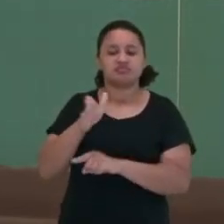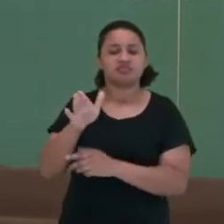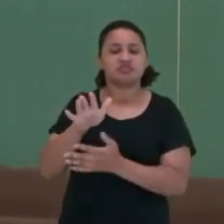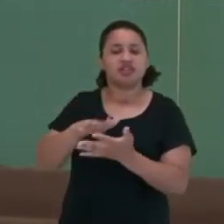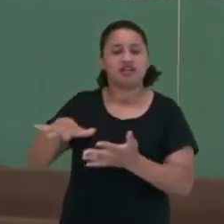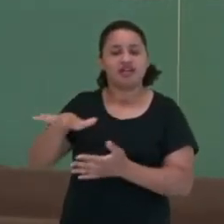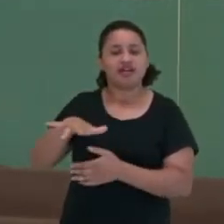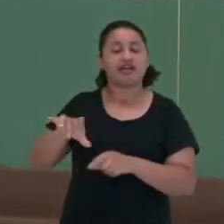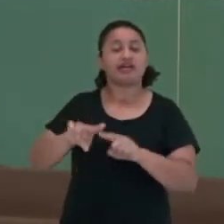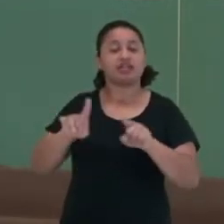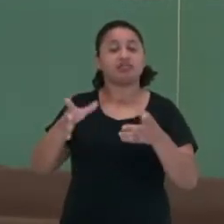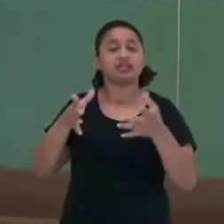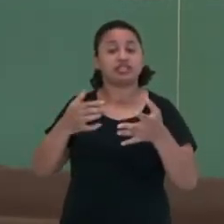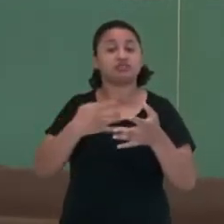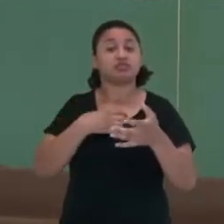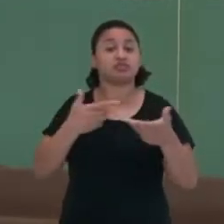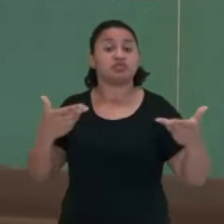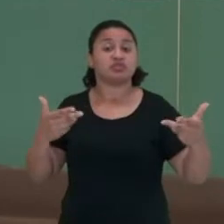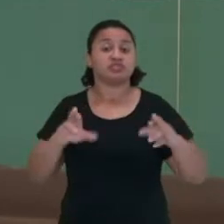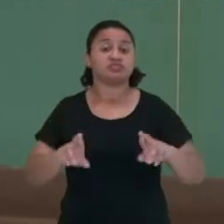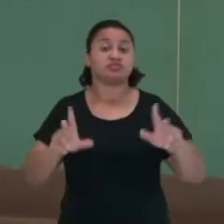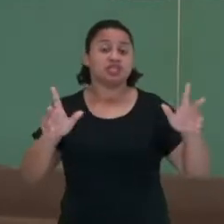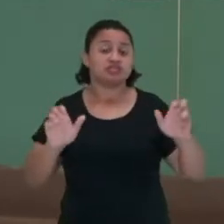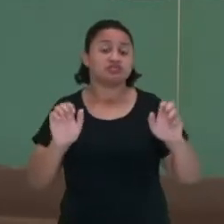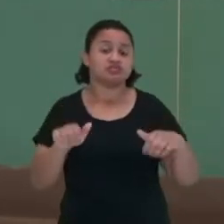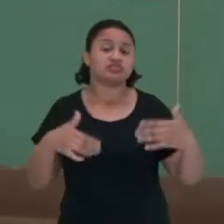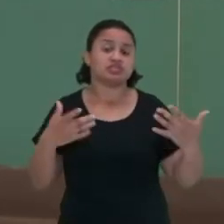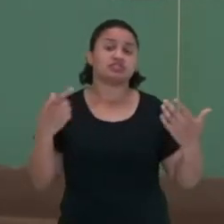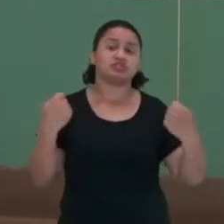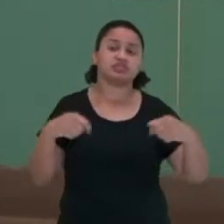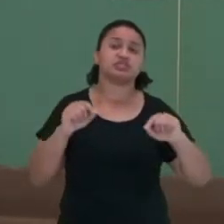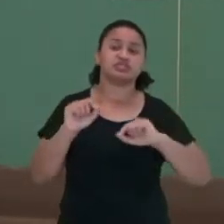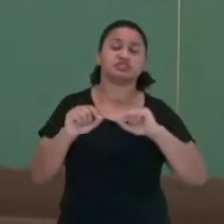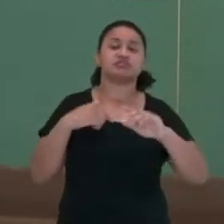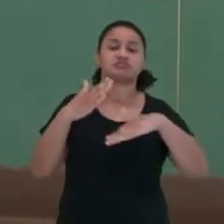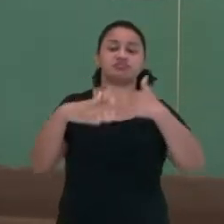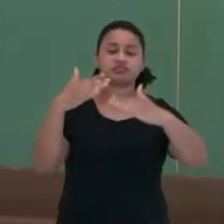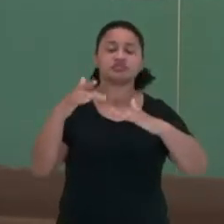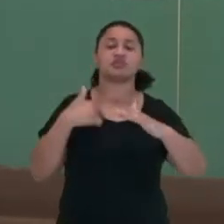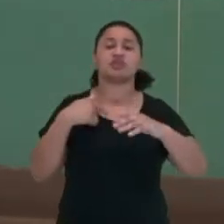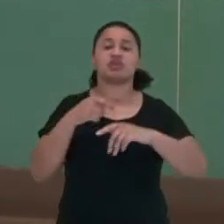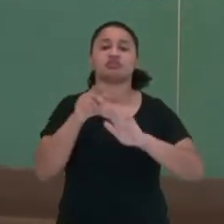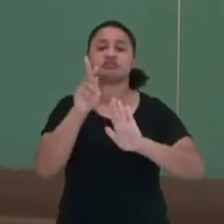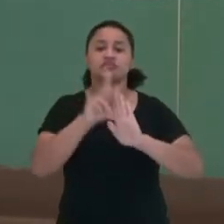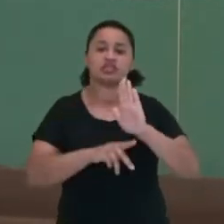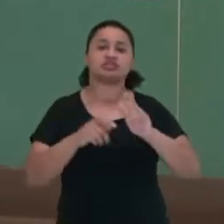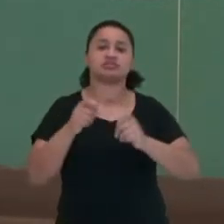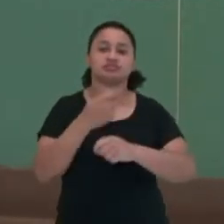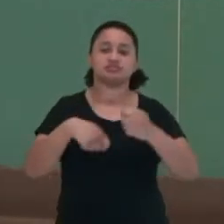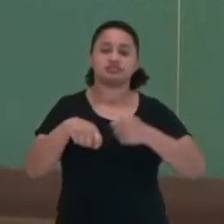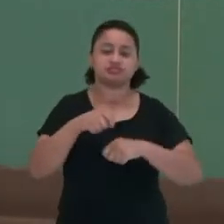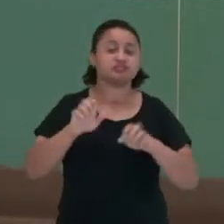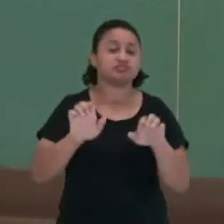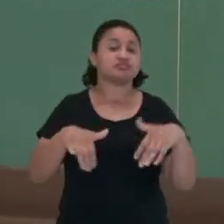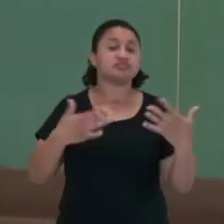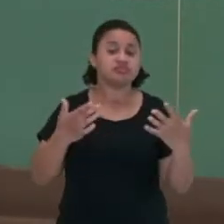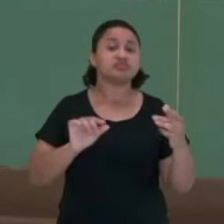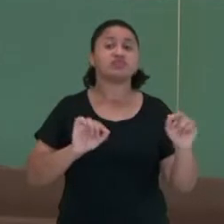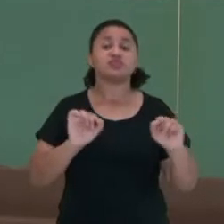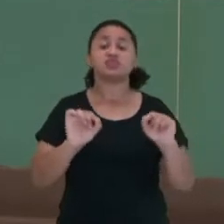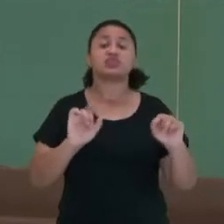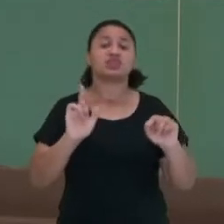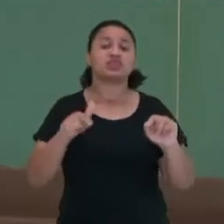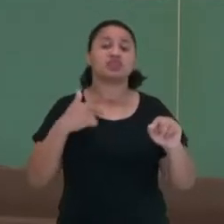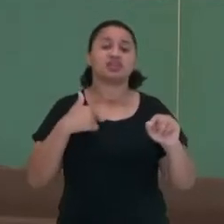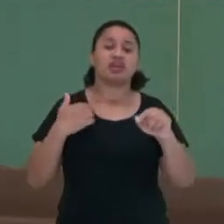quer oferecer algo diferente. Para isso ele precisa desenvolver um plano de negócio, ou seja, qual é o conceito